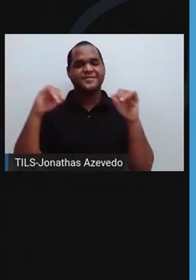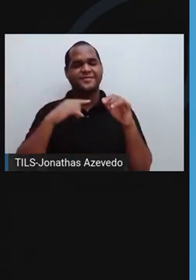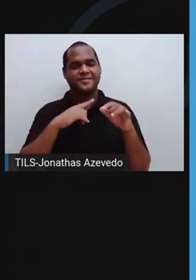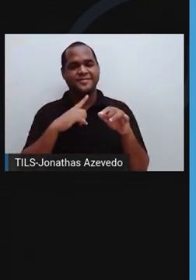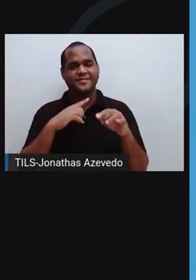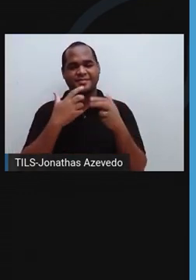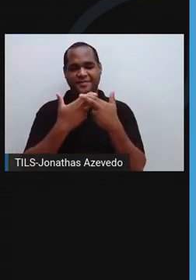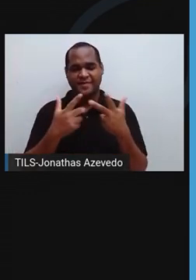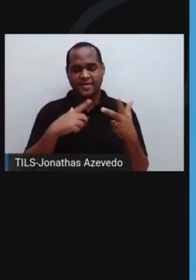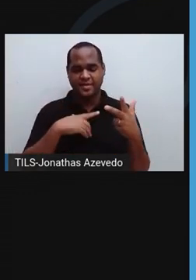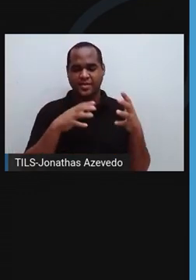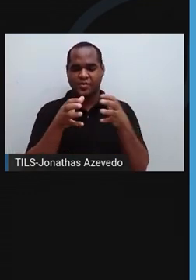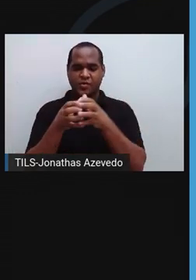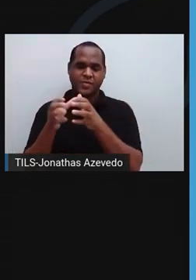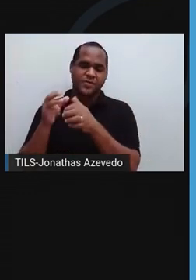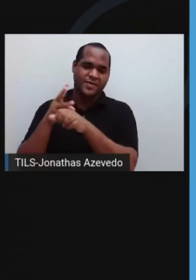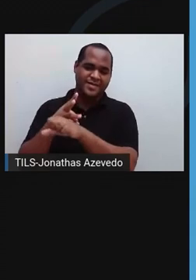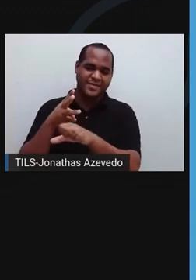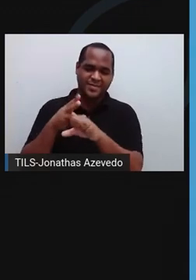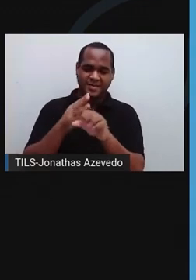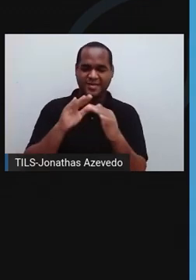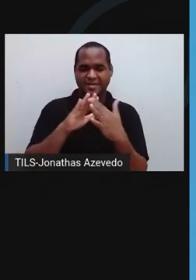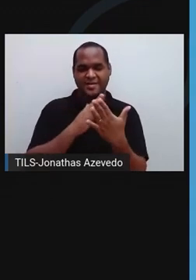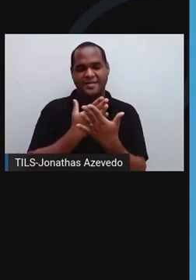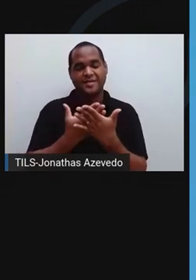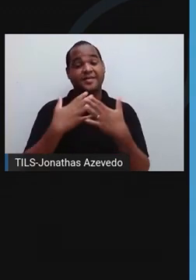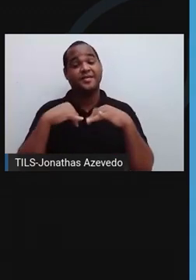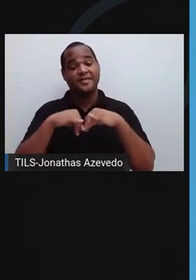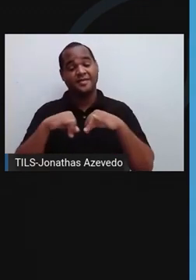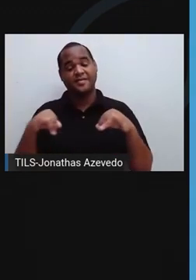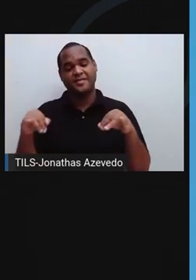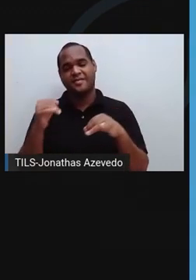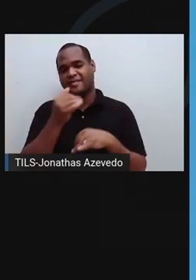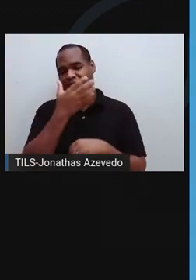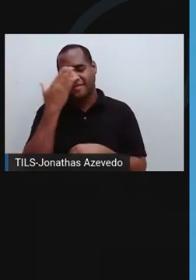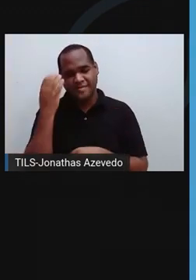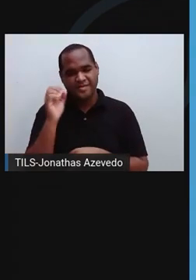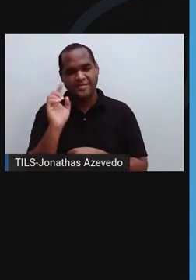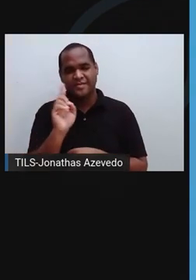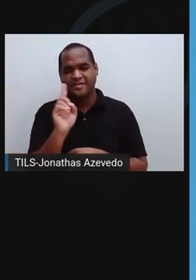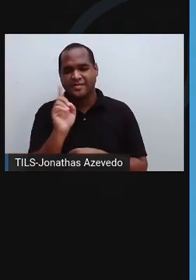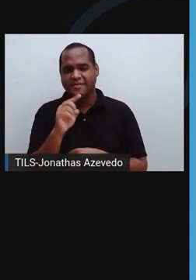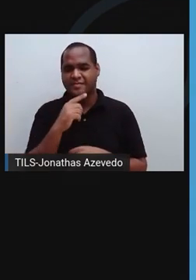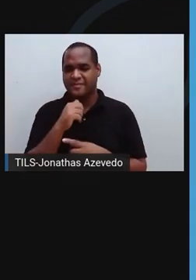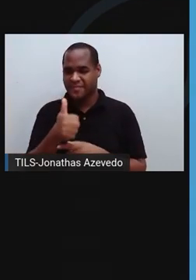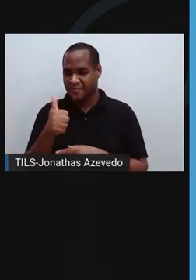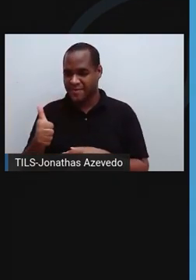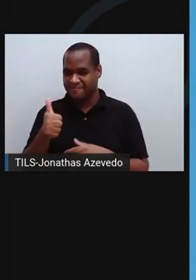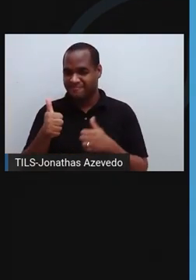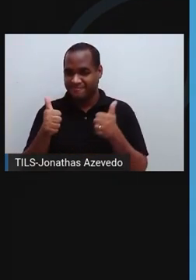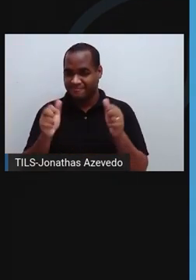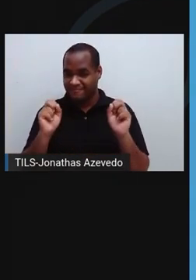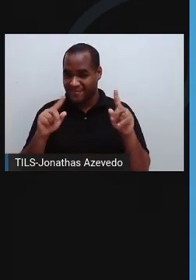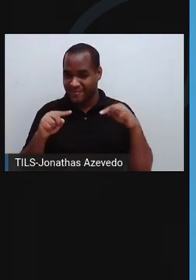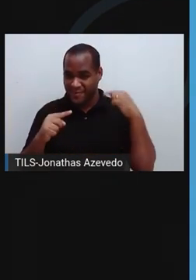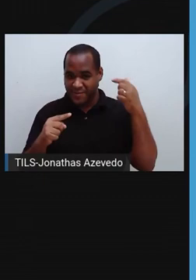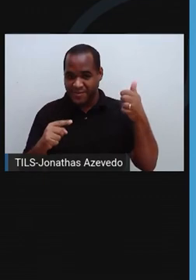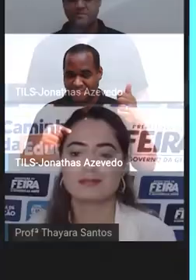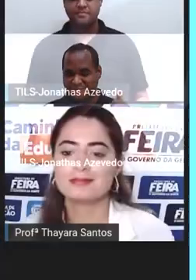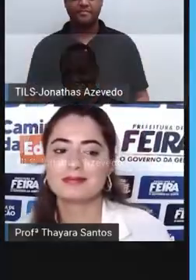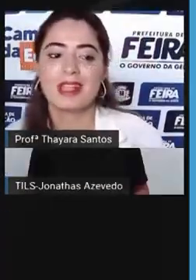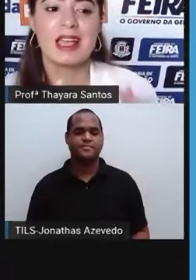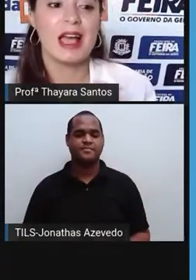grupos de WhatsApp da escola, divulga e não se esquece de curtir a nossa aula. Até a próxima,